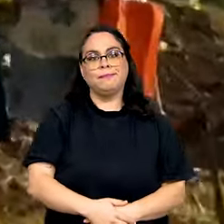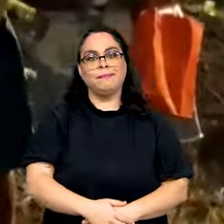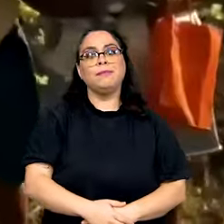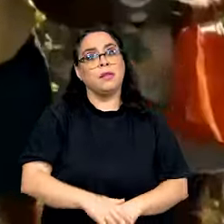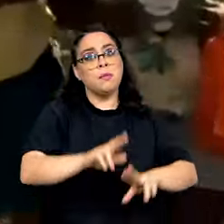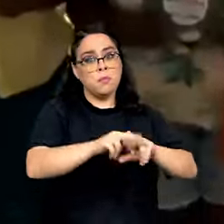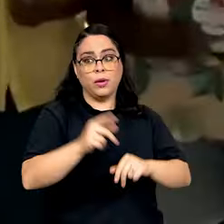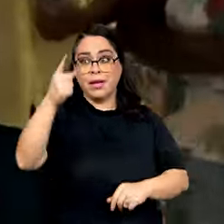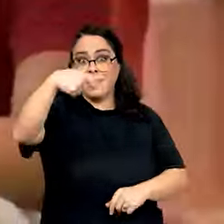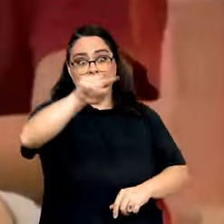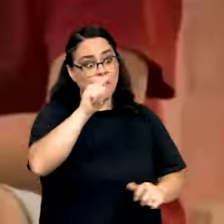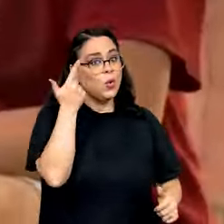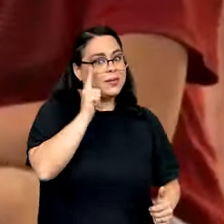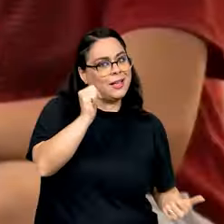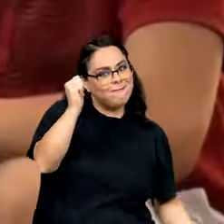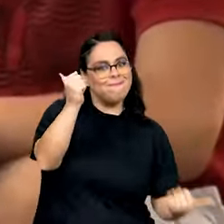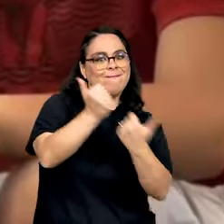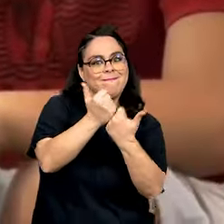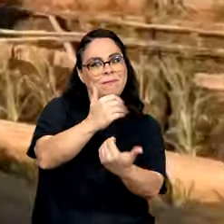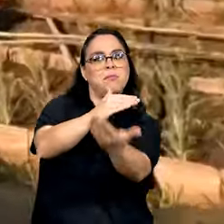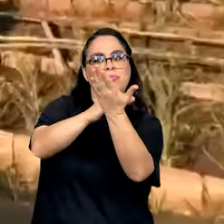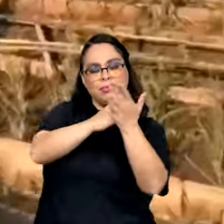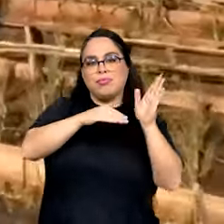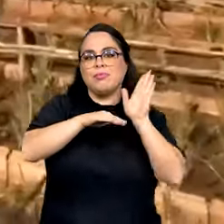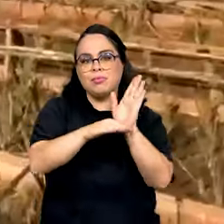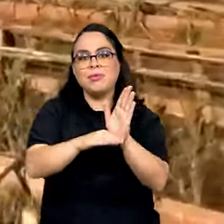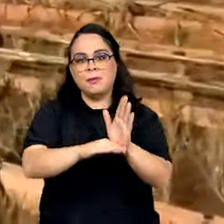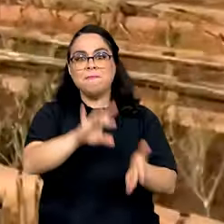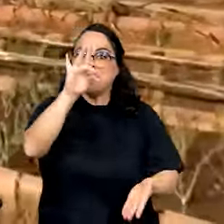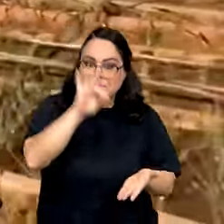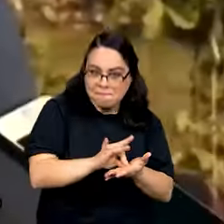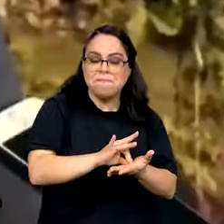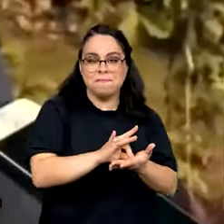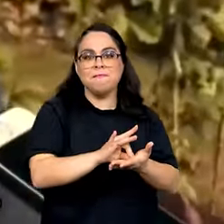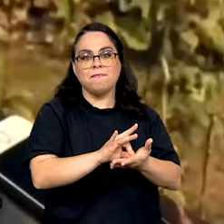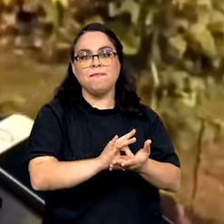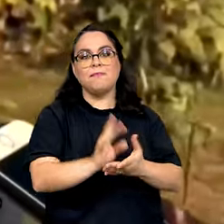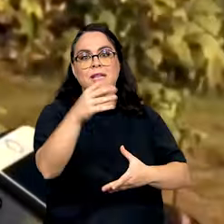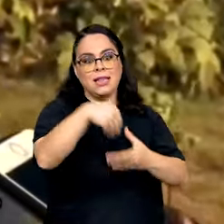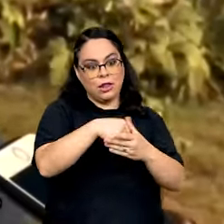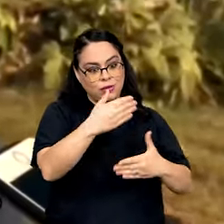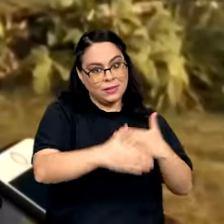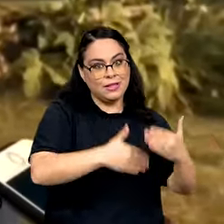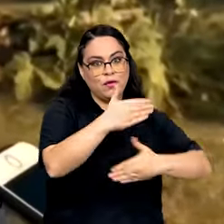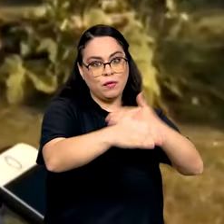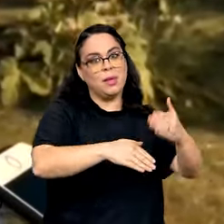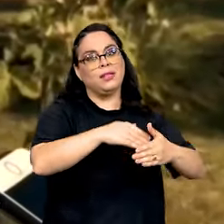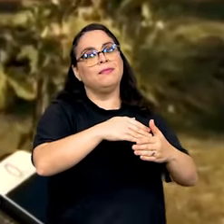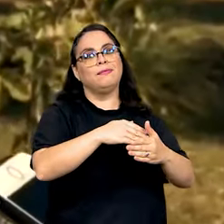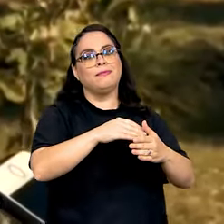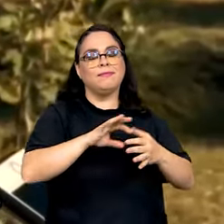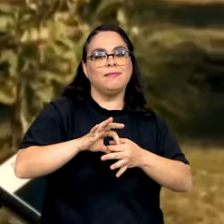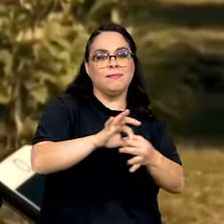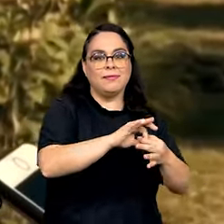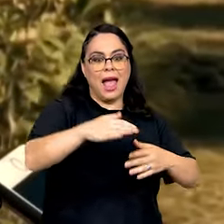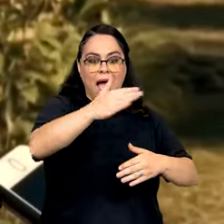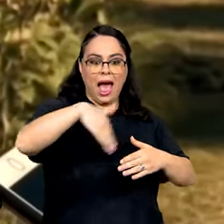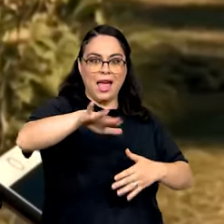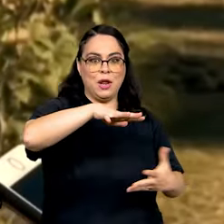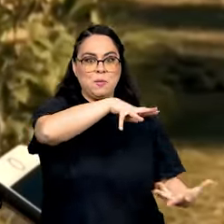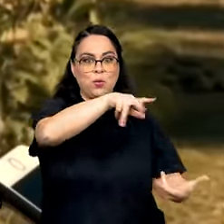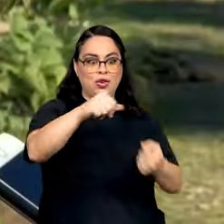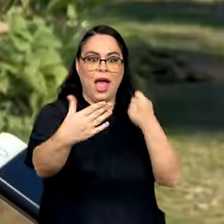familys because they contribute to towards the goal of achieving Peace